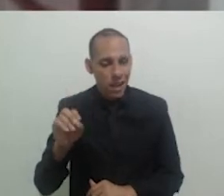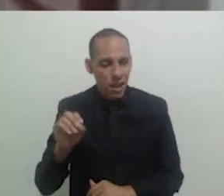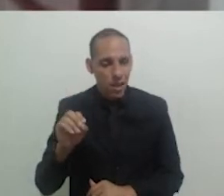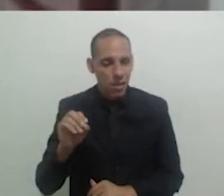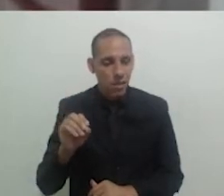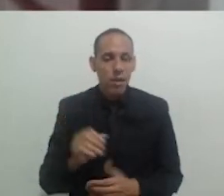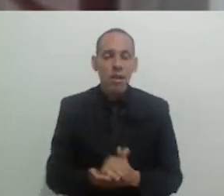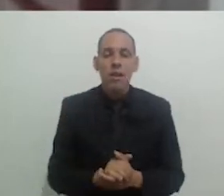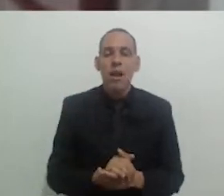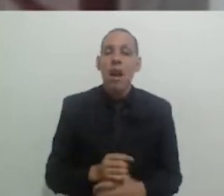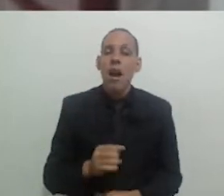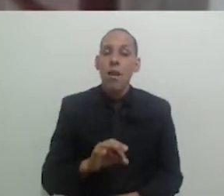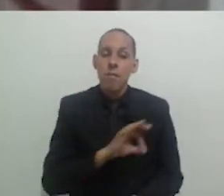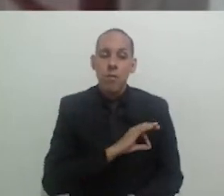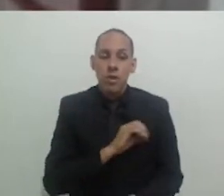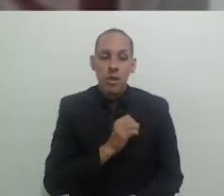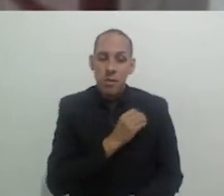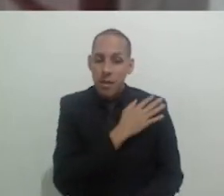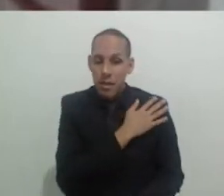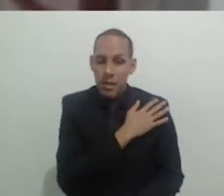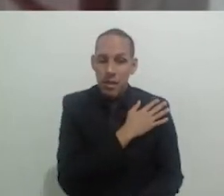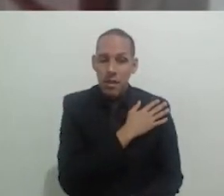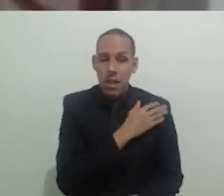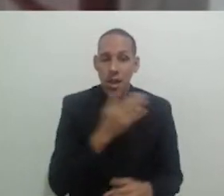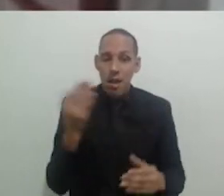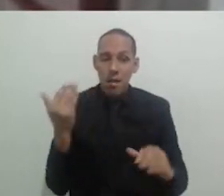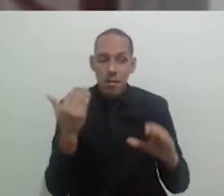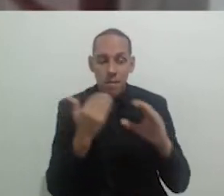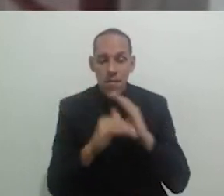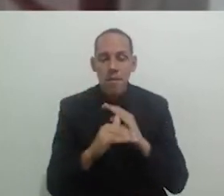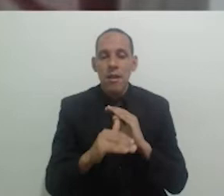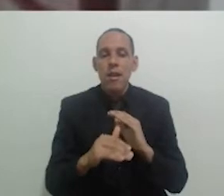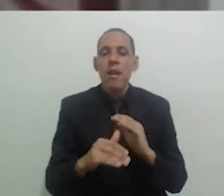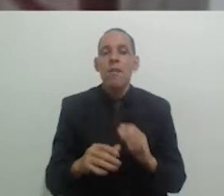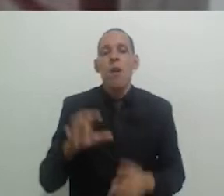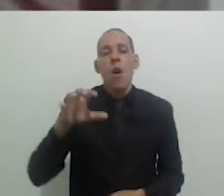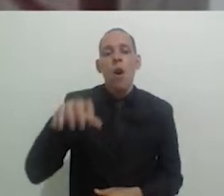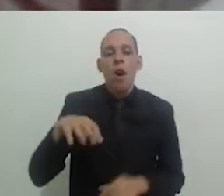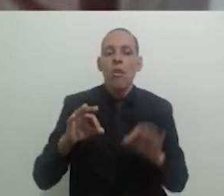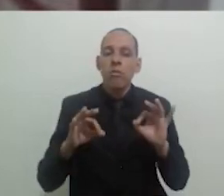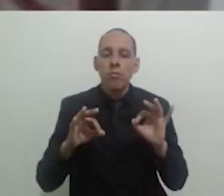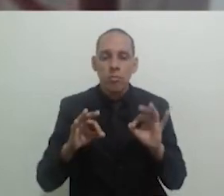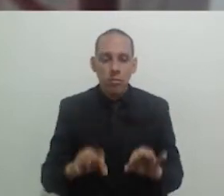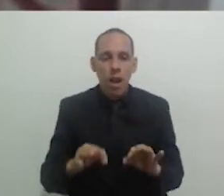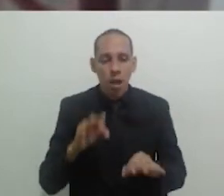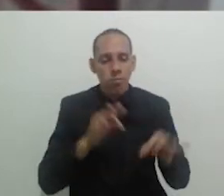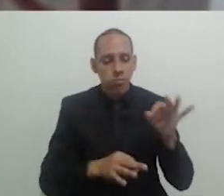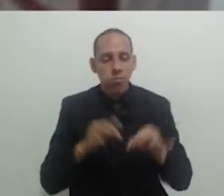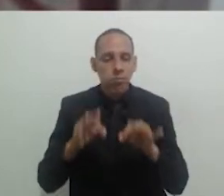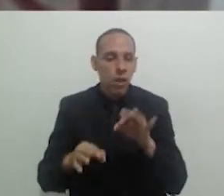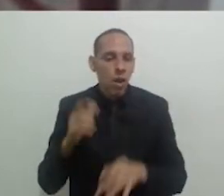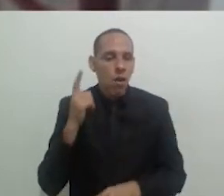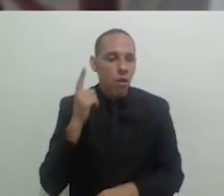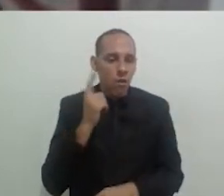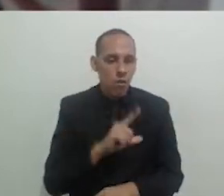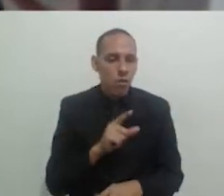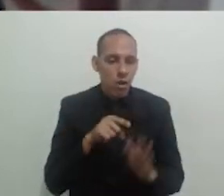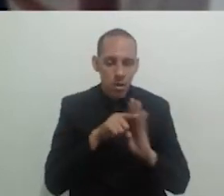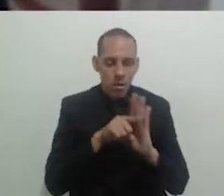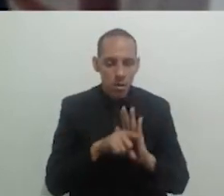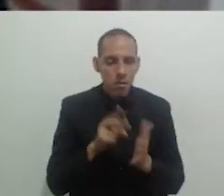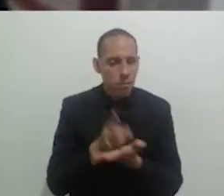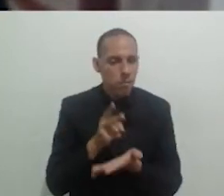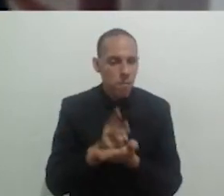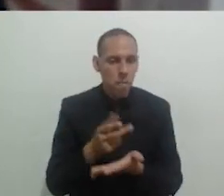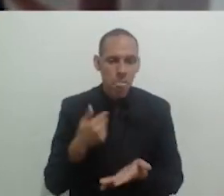respectivos autos ao tribunal ou órgão especial competente para julgamento, a fim de que prossiga na investigação. Eu já presidi inquérito